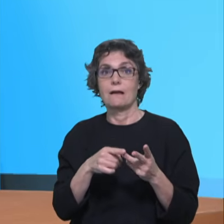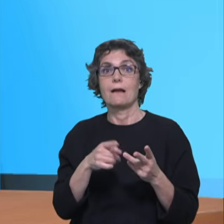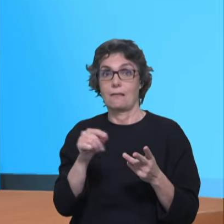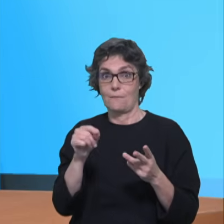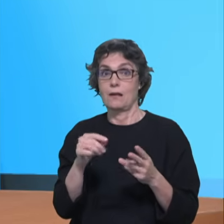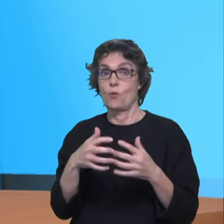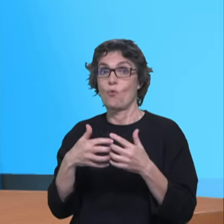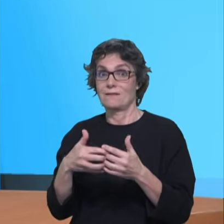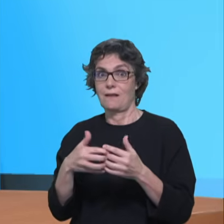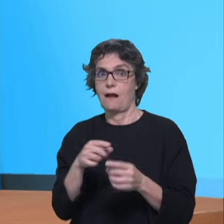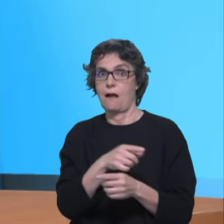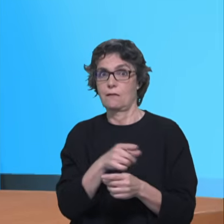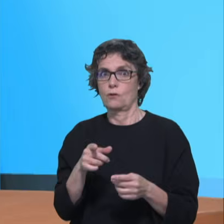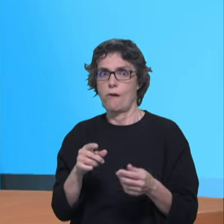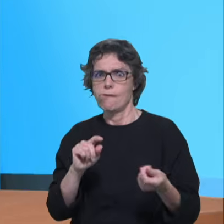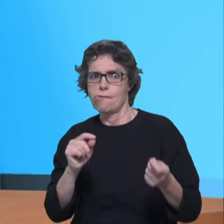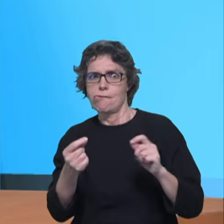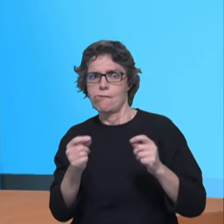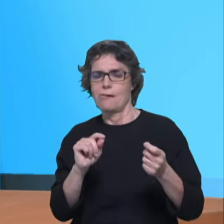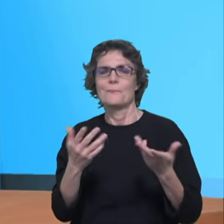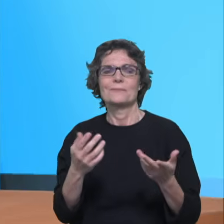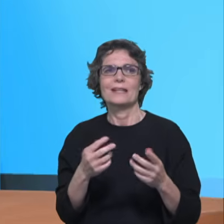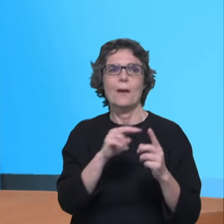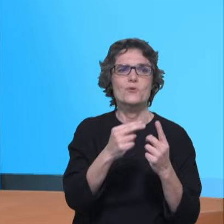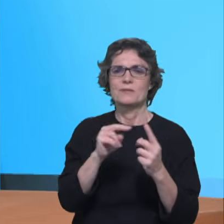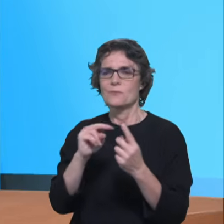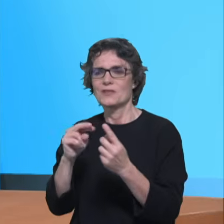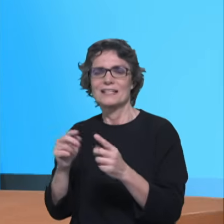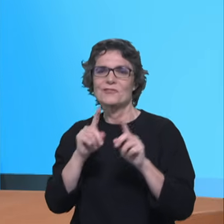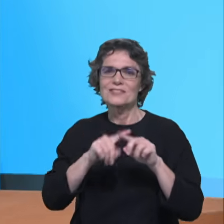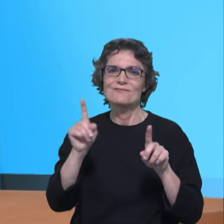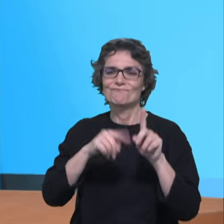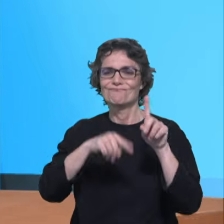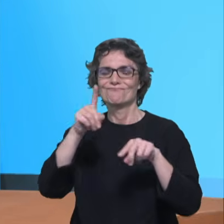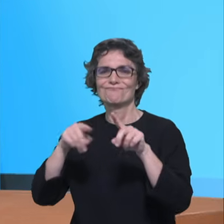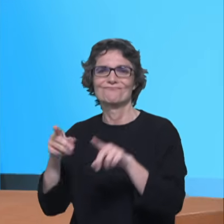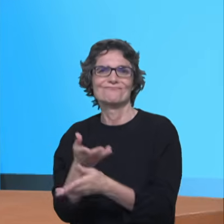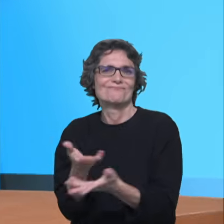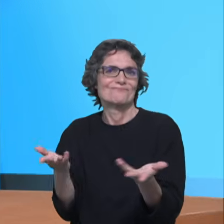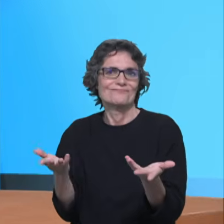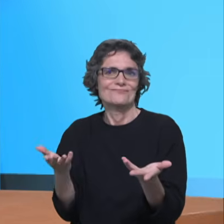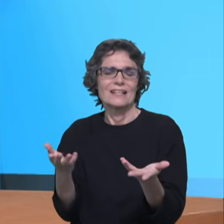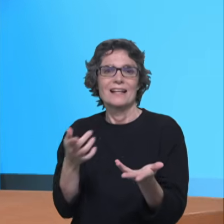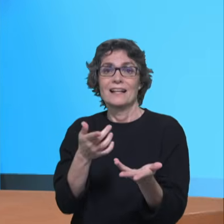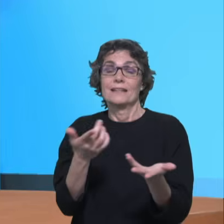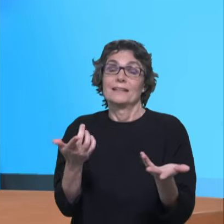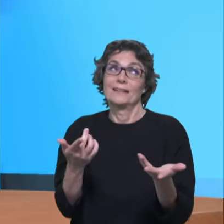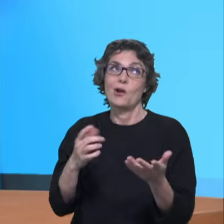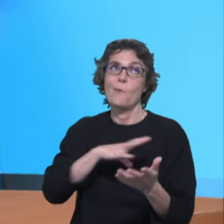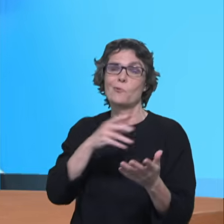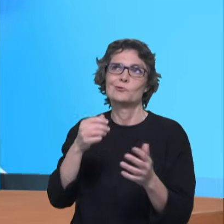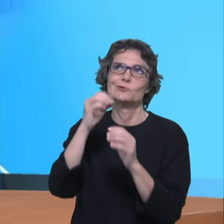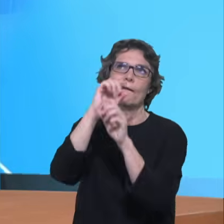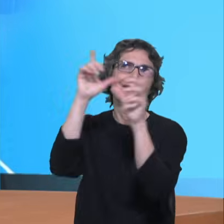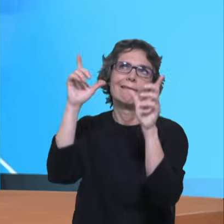sindicatos tentam, mas sempre com visões diferentes. Mas isso é o desejável, mas o mundo ideal é